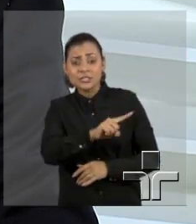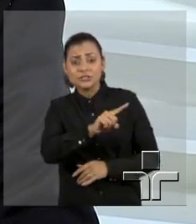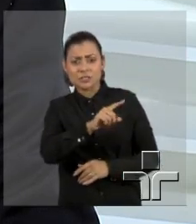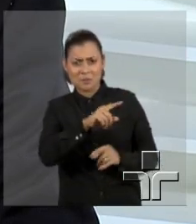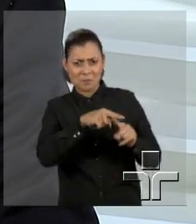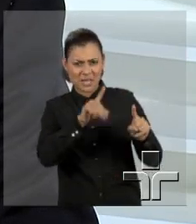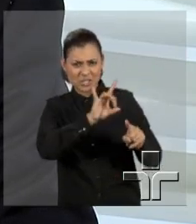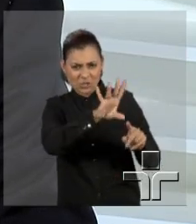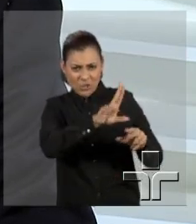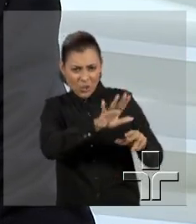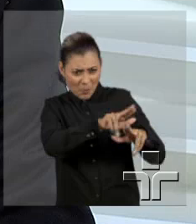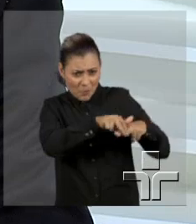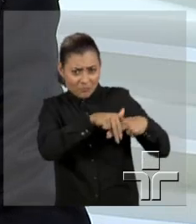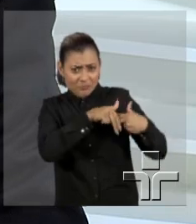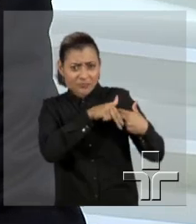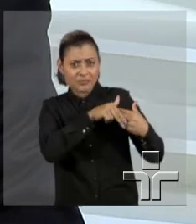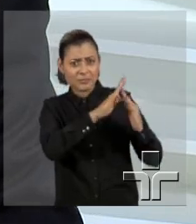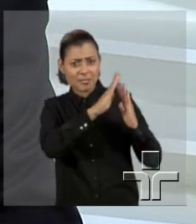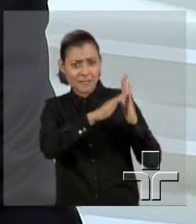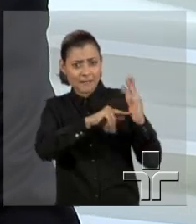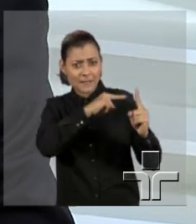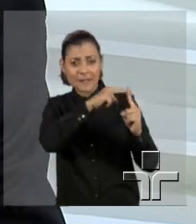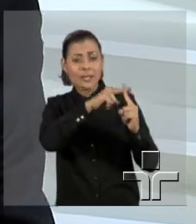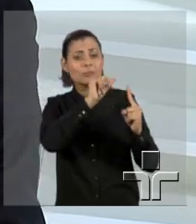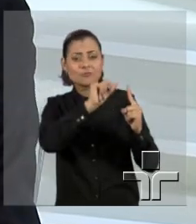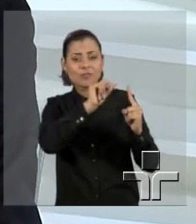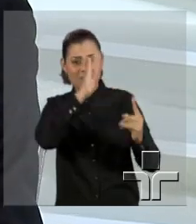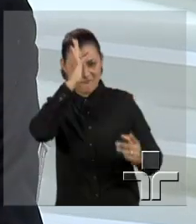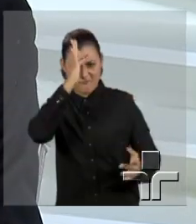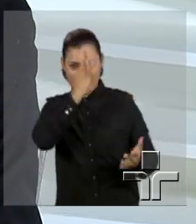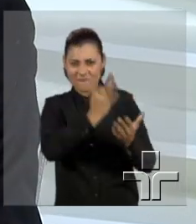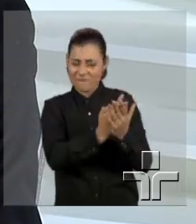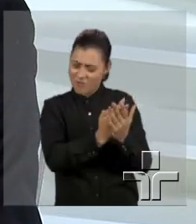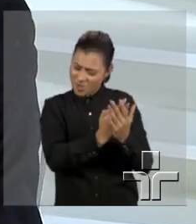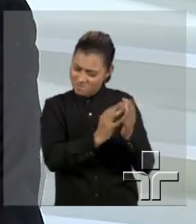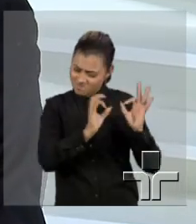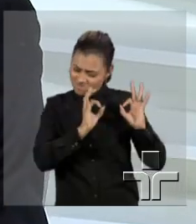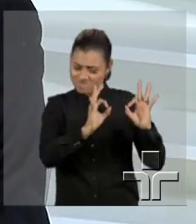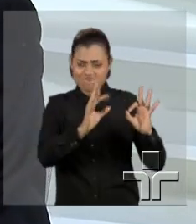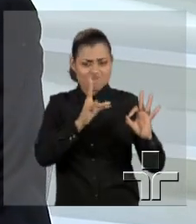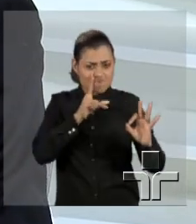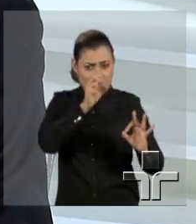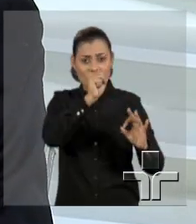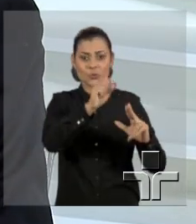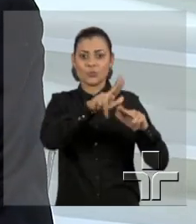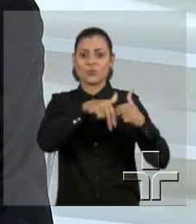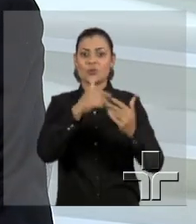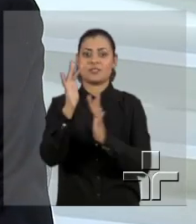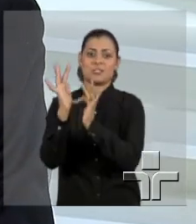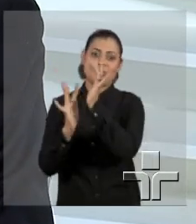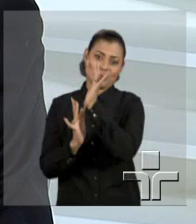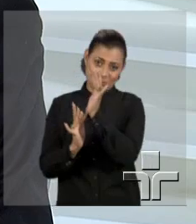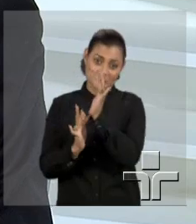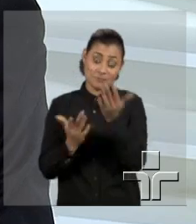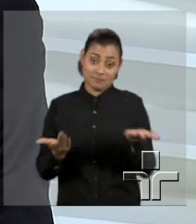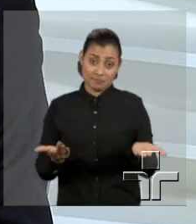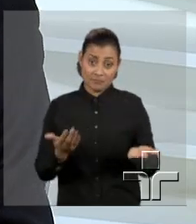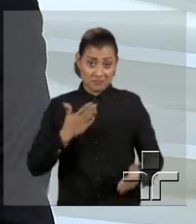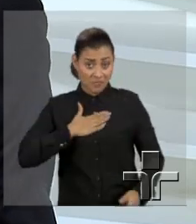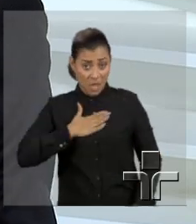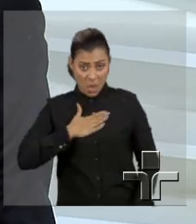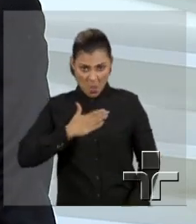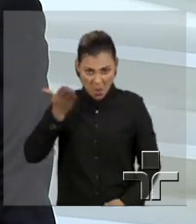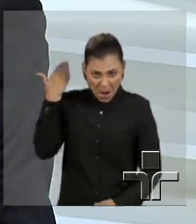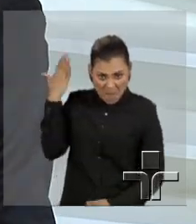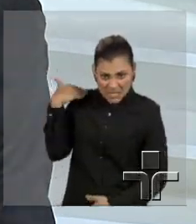leite, mas de fé transbordante na divindade de Jesus. Eu não tinha tanta fé